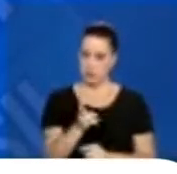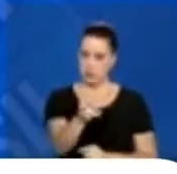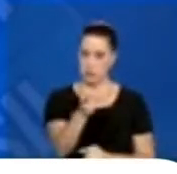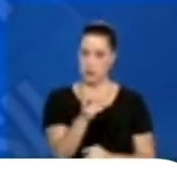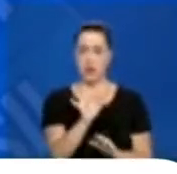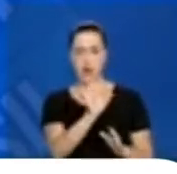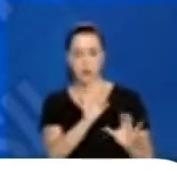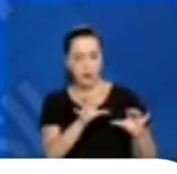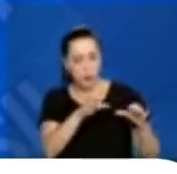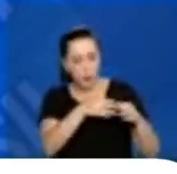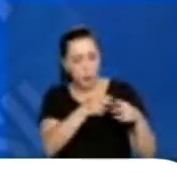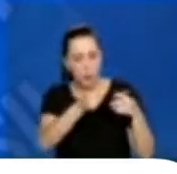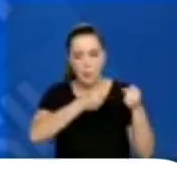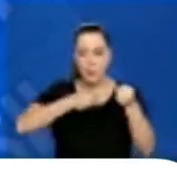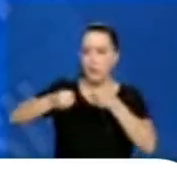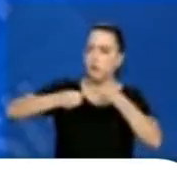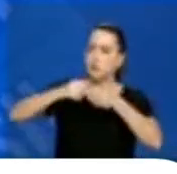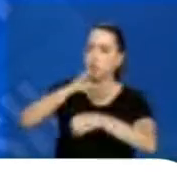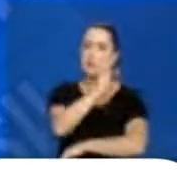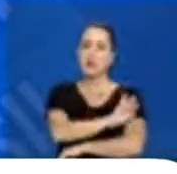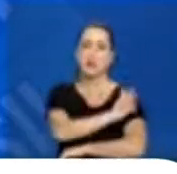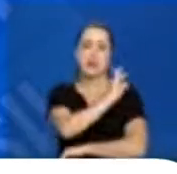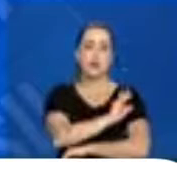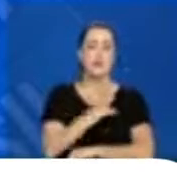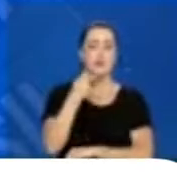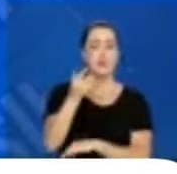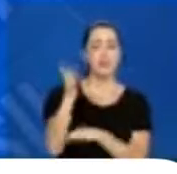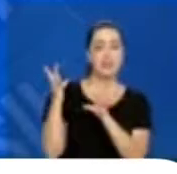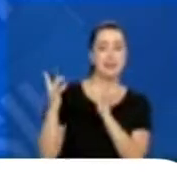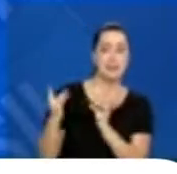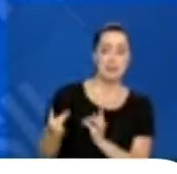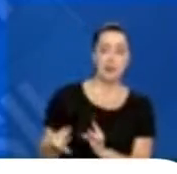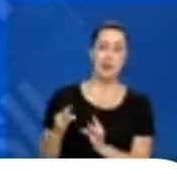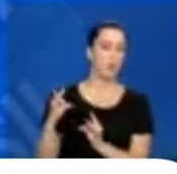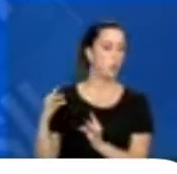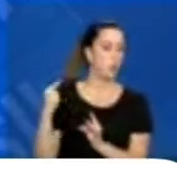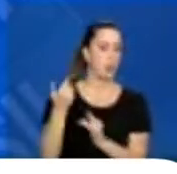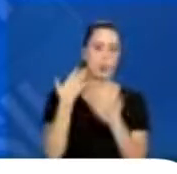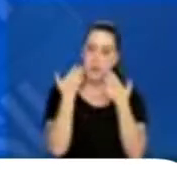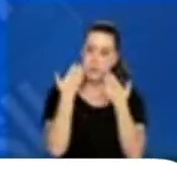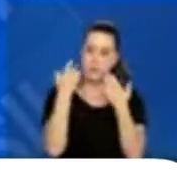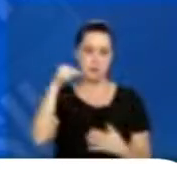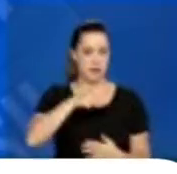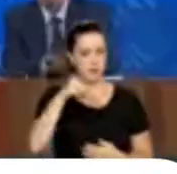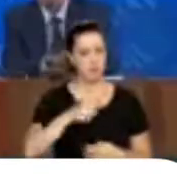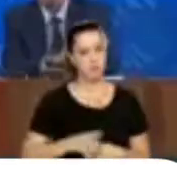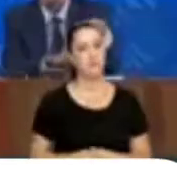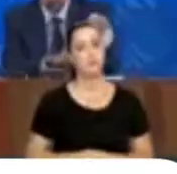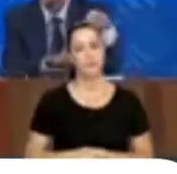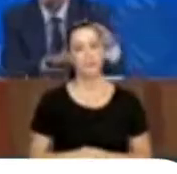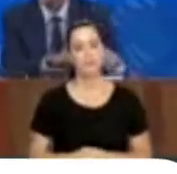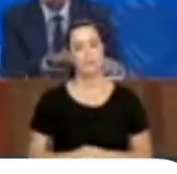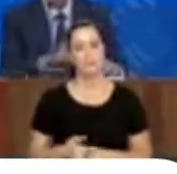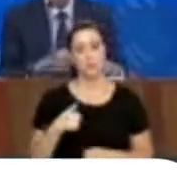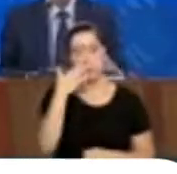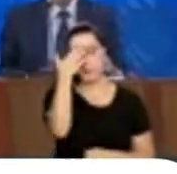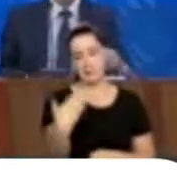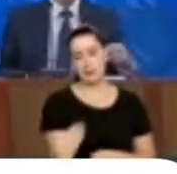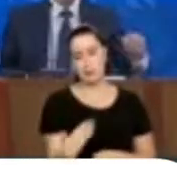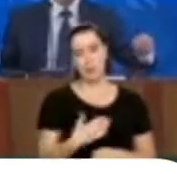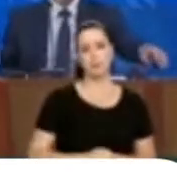técnica, para que a gente possa falar com mais detalhe tudo que a gente apresentar. Obrigado. Obrigado,